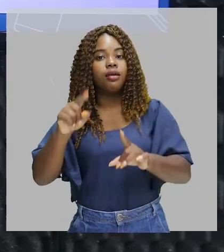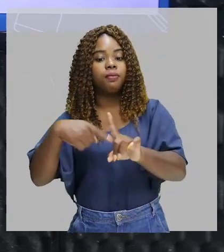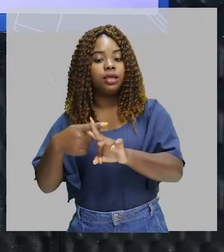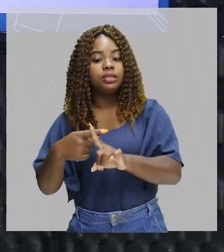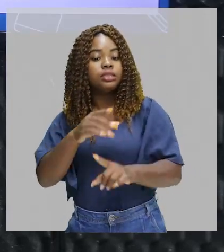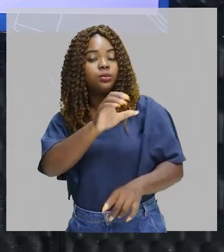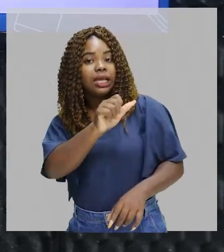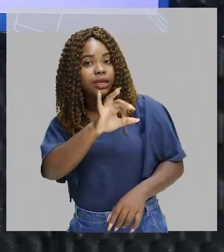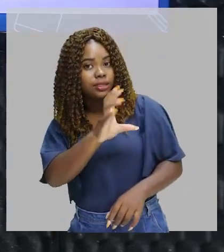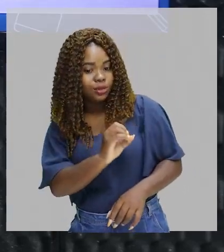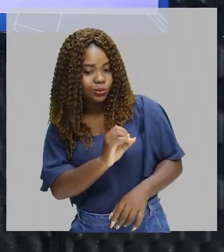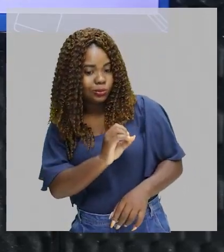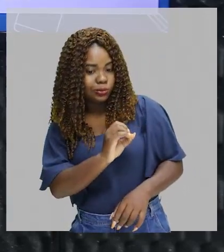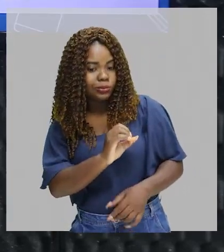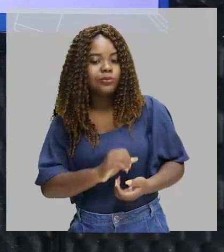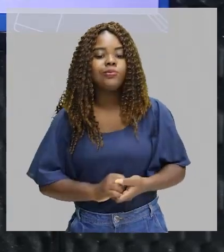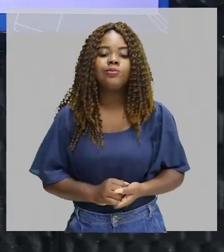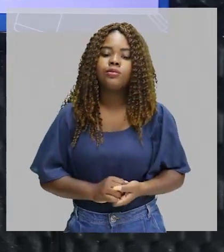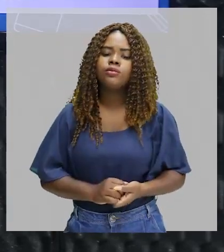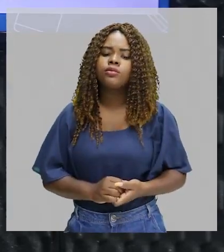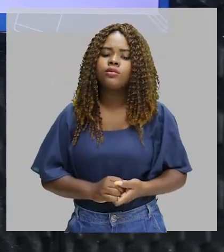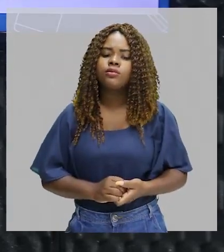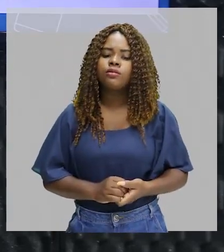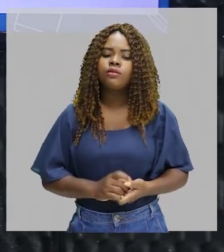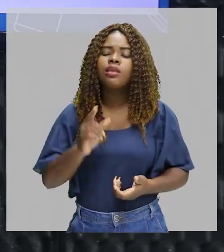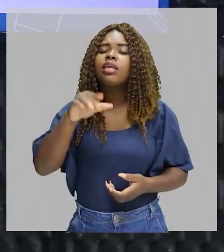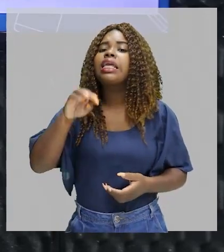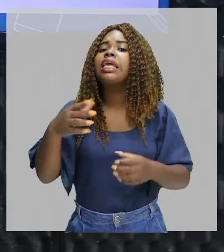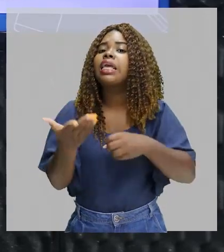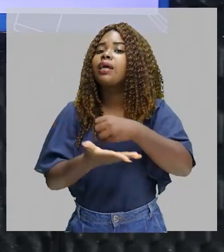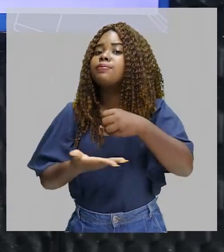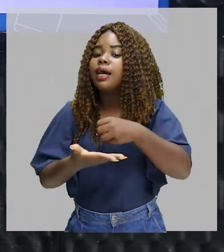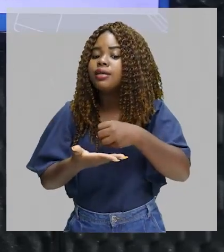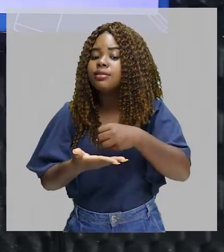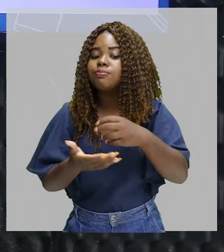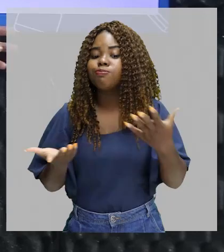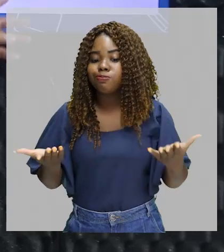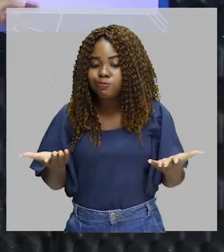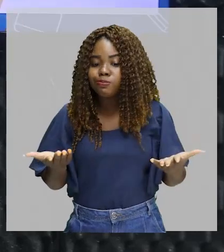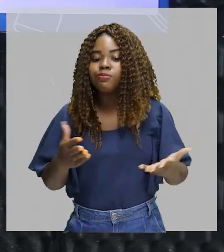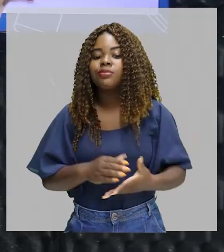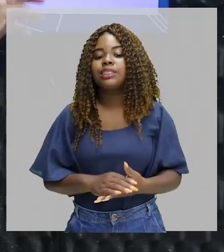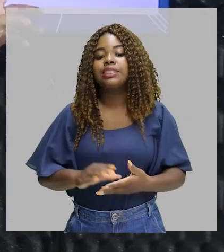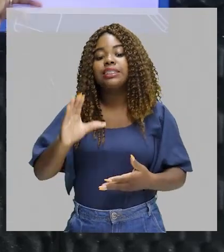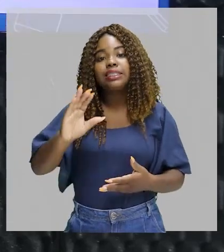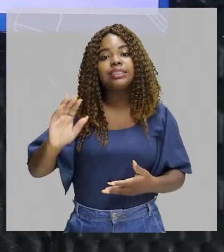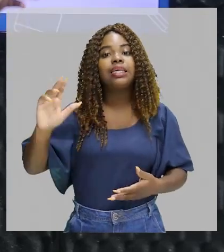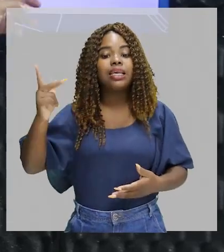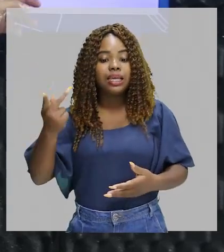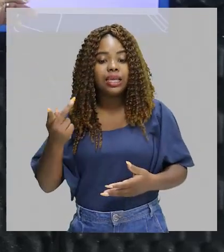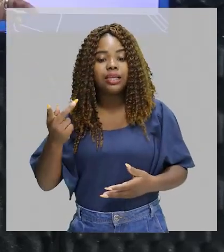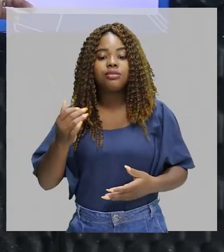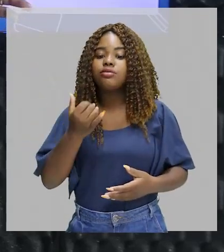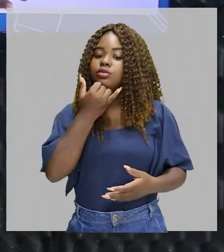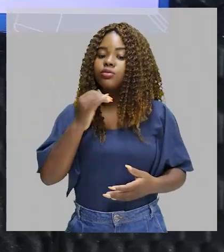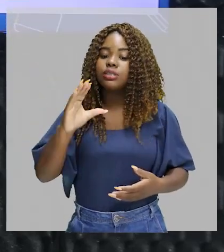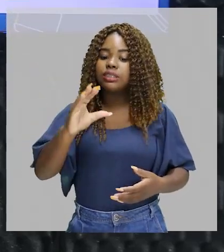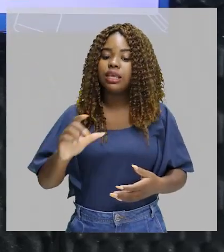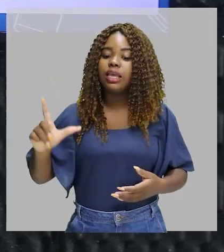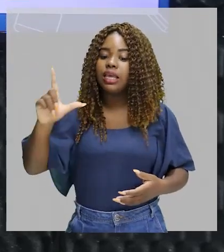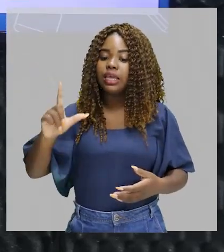ácido, ok? Bom, quem vai ser a sua base conjugada? Vai ser o Cl-.